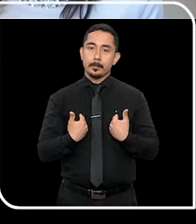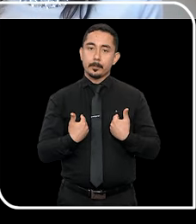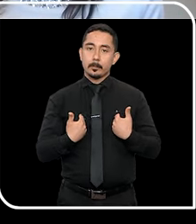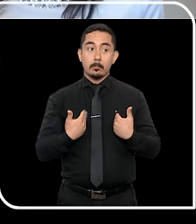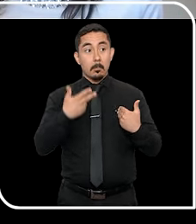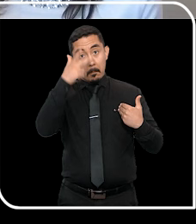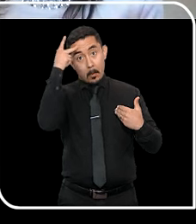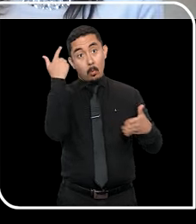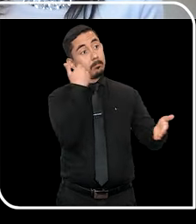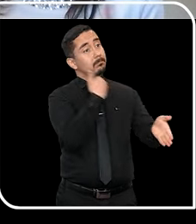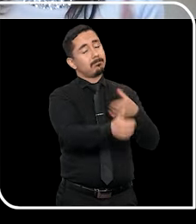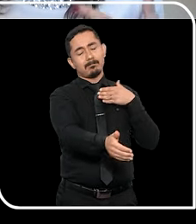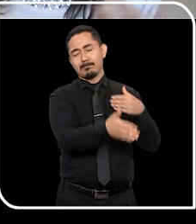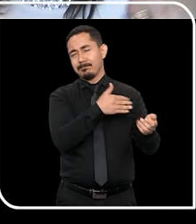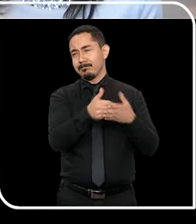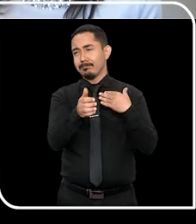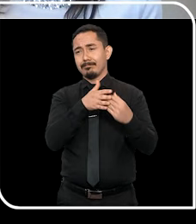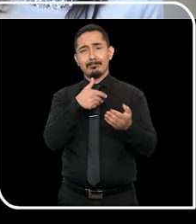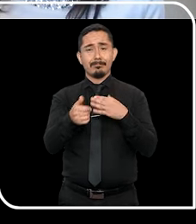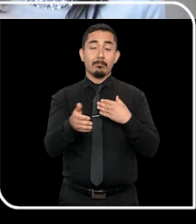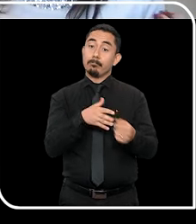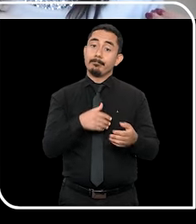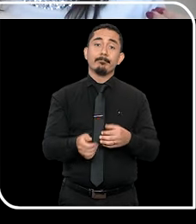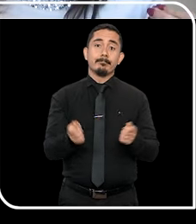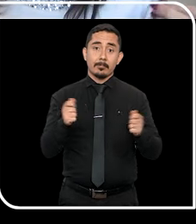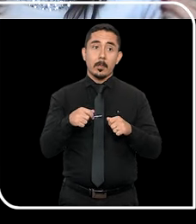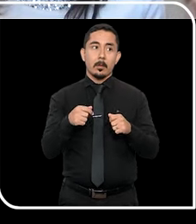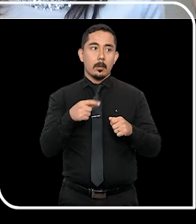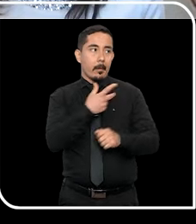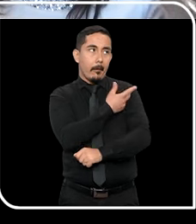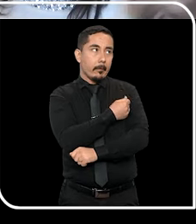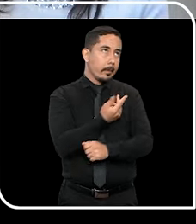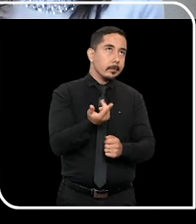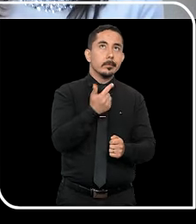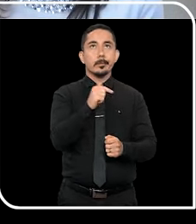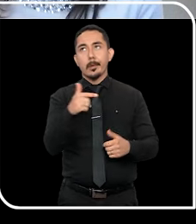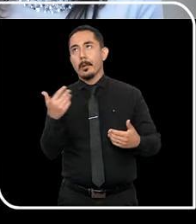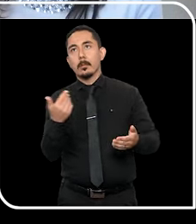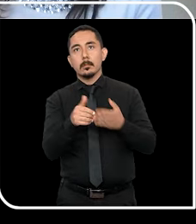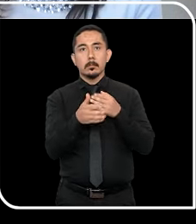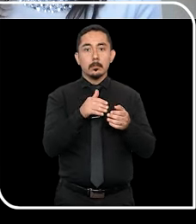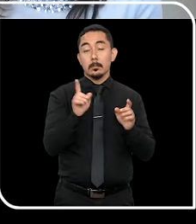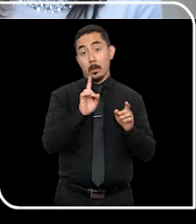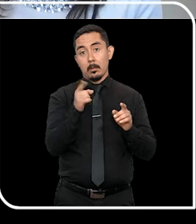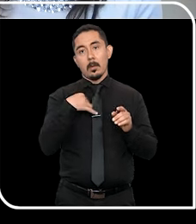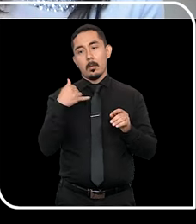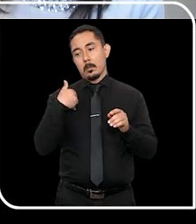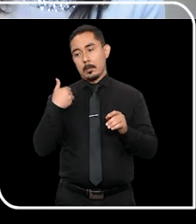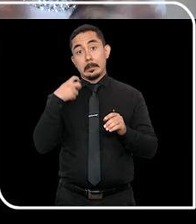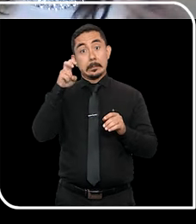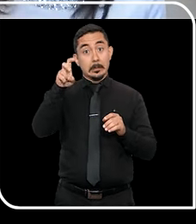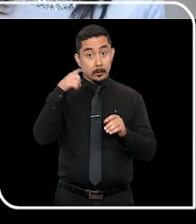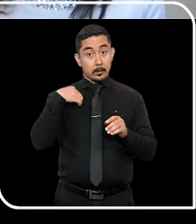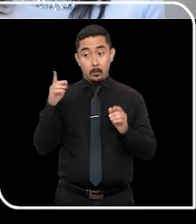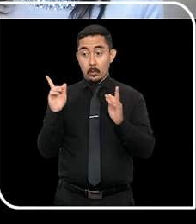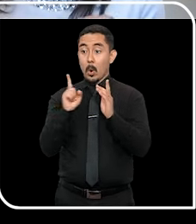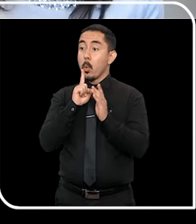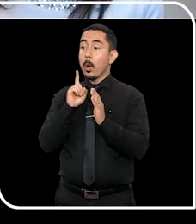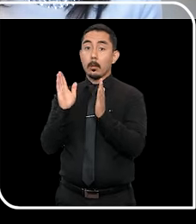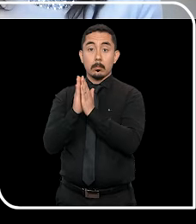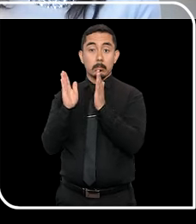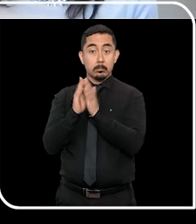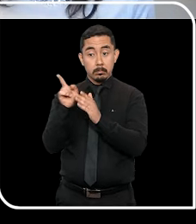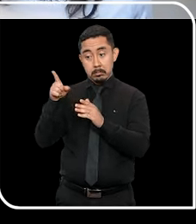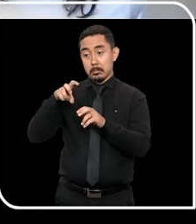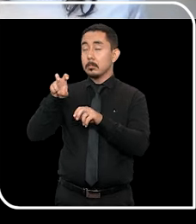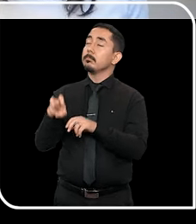acontecer com qualquer um assim Não dependia de vacina Não dependia de cuidado eu sentei numa festinha de aniversário com 5 anos e não levantei mais